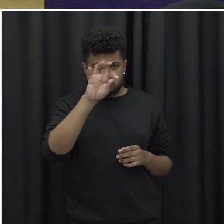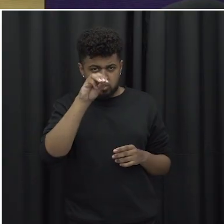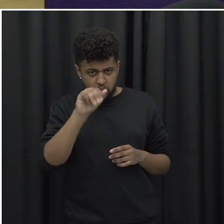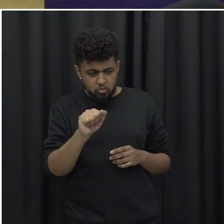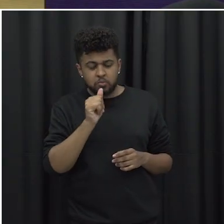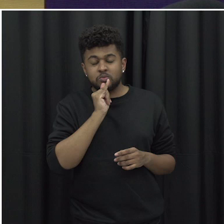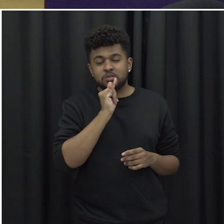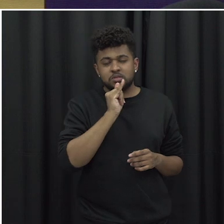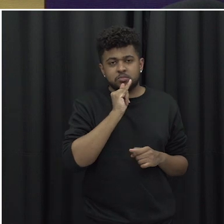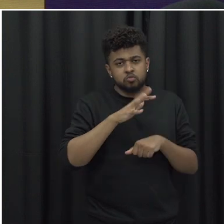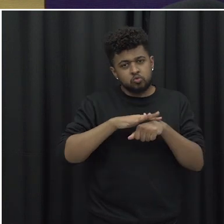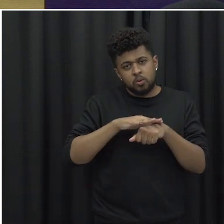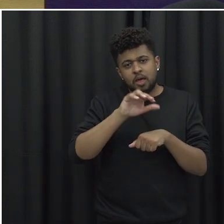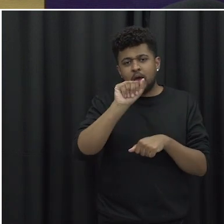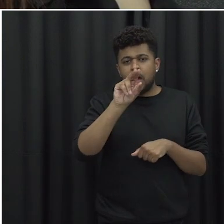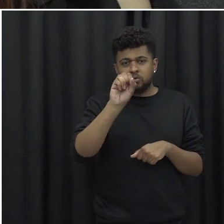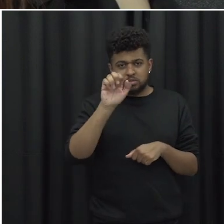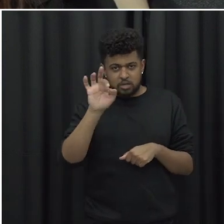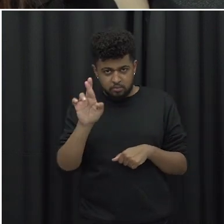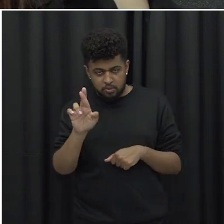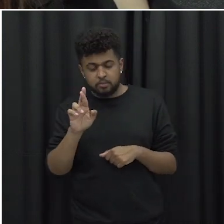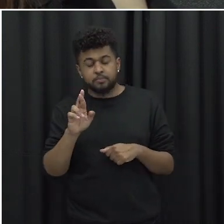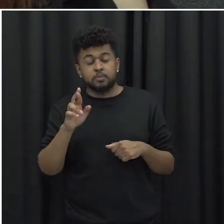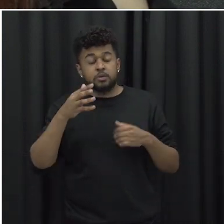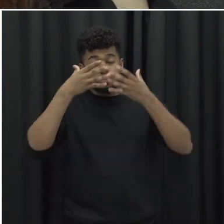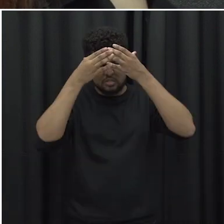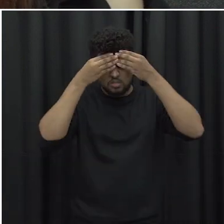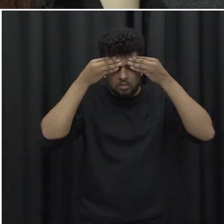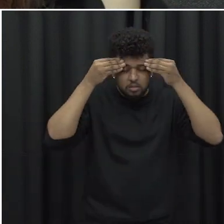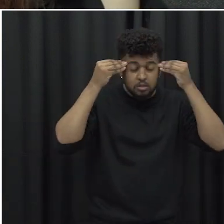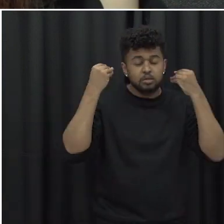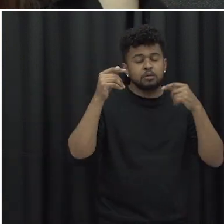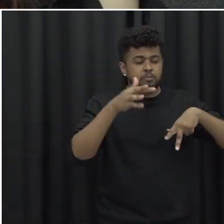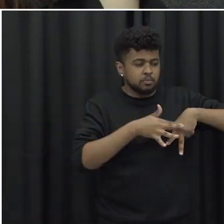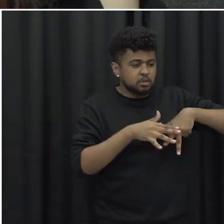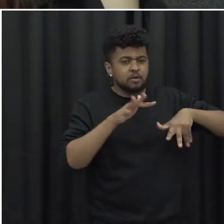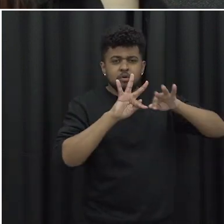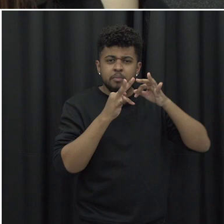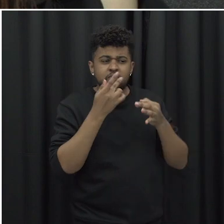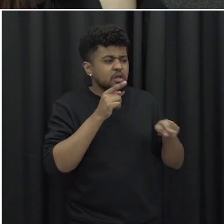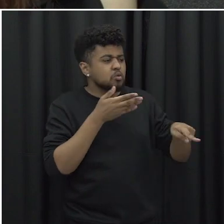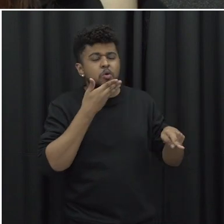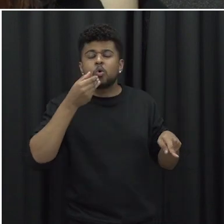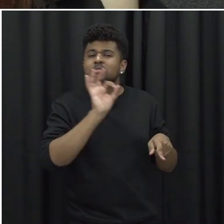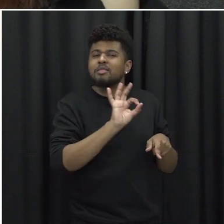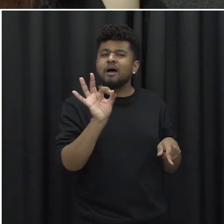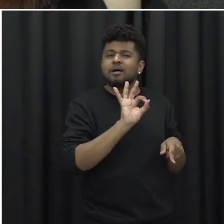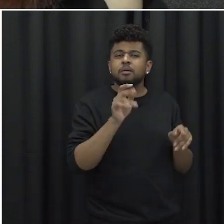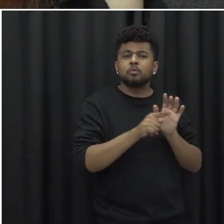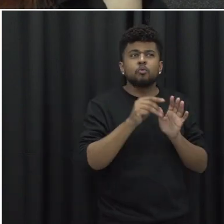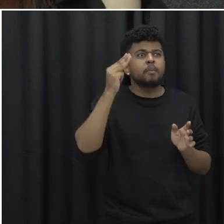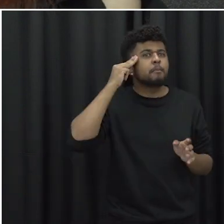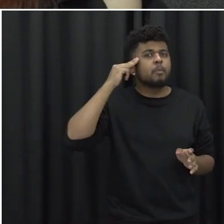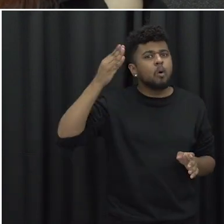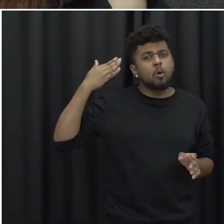fala, mas ele não melhorou nada com relação à memória. E aí você tira a medicação, aí a família volta na semana seguinte, volta a medicação